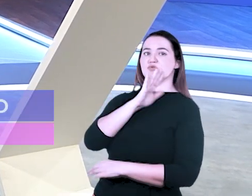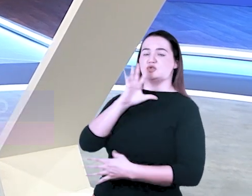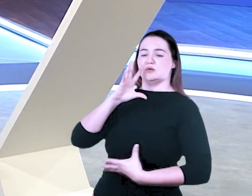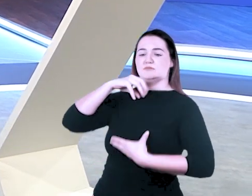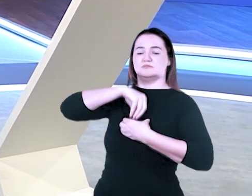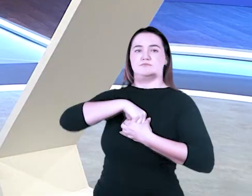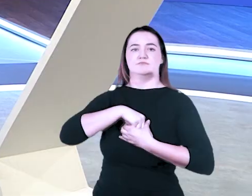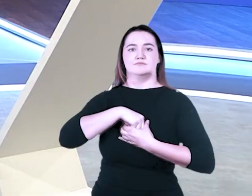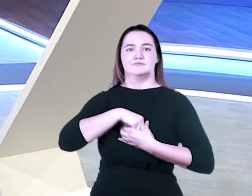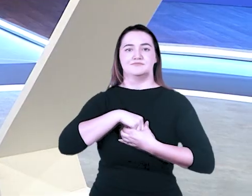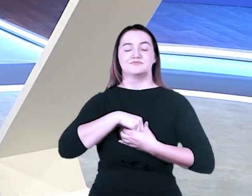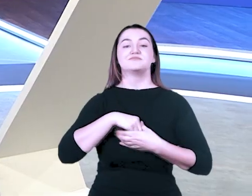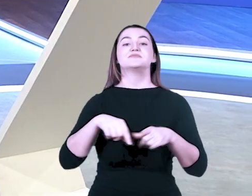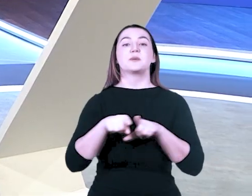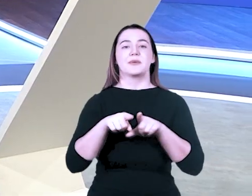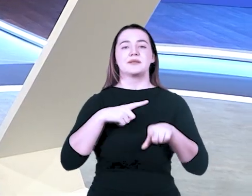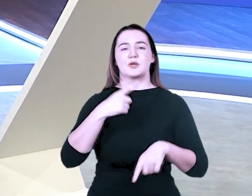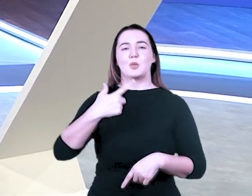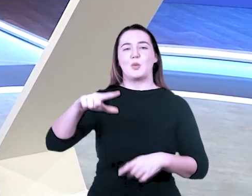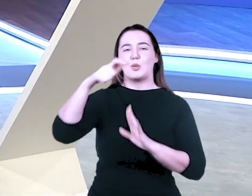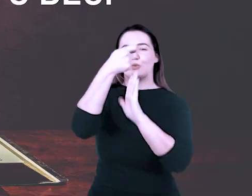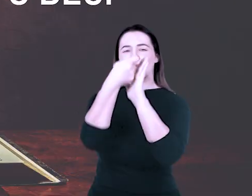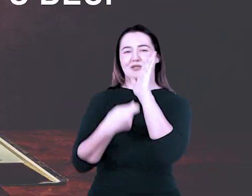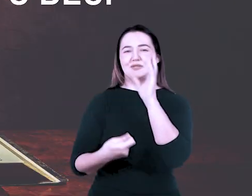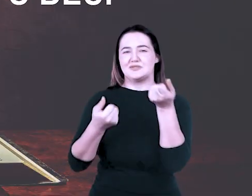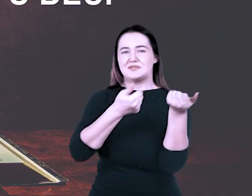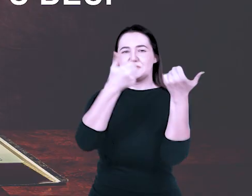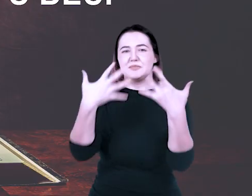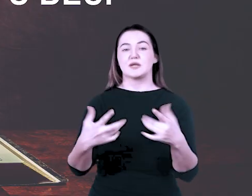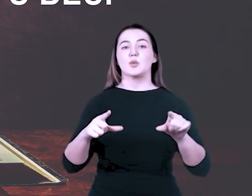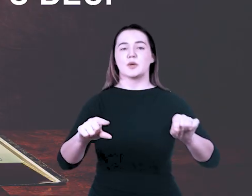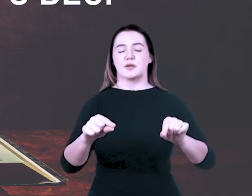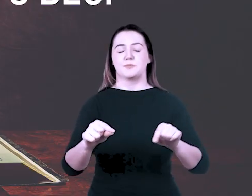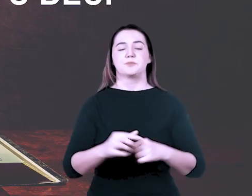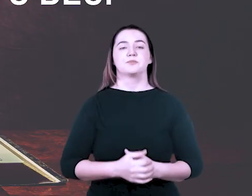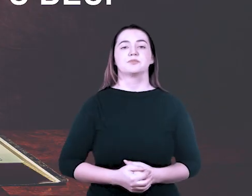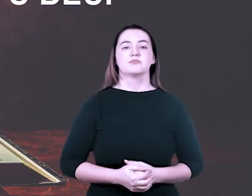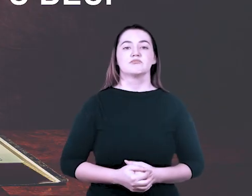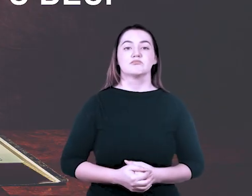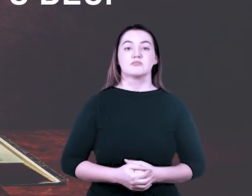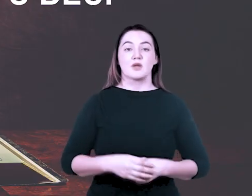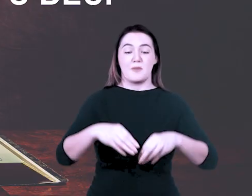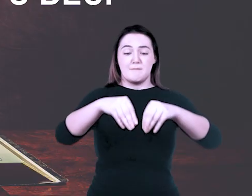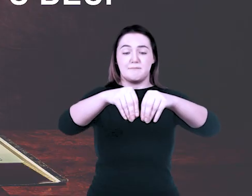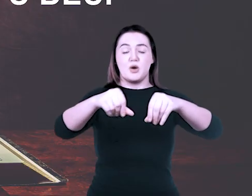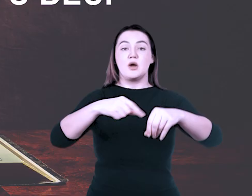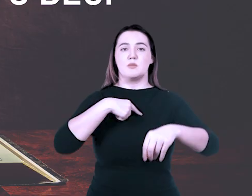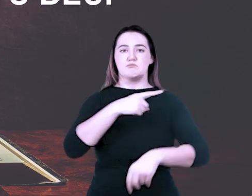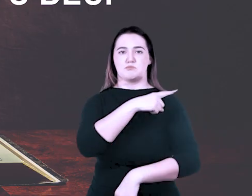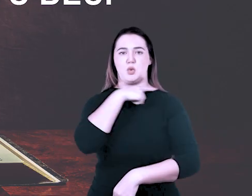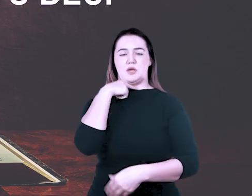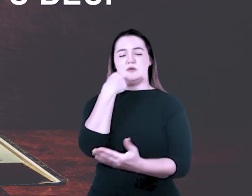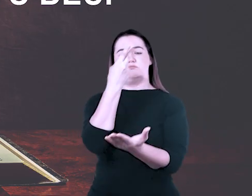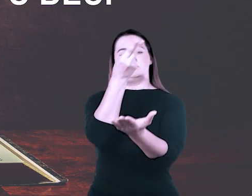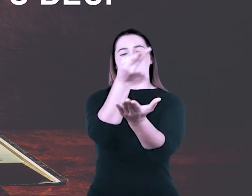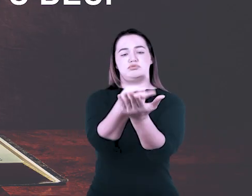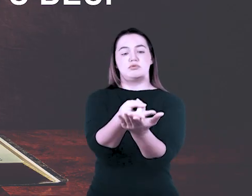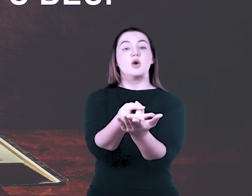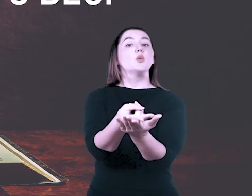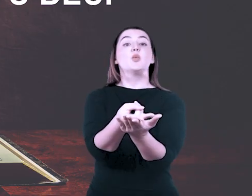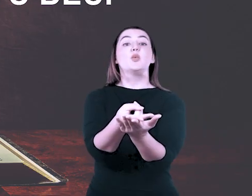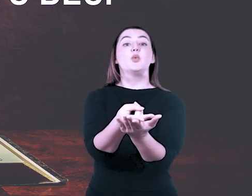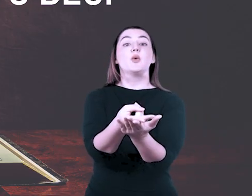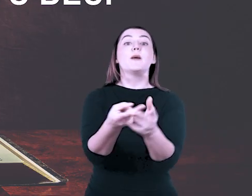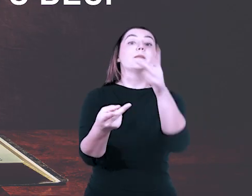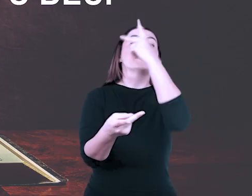Eclesiastes 12, 7 diz assim, falando sobre a morte: e o pó volte à terra.